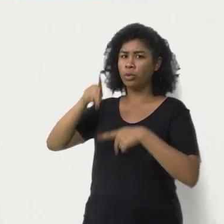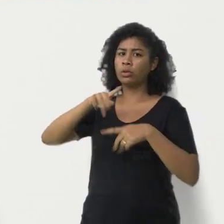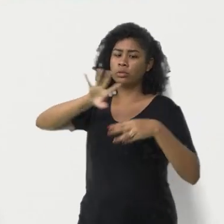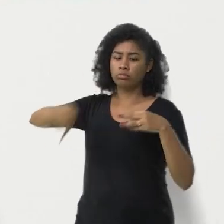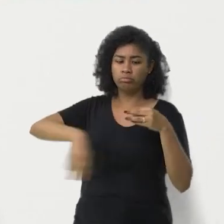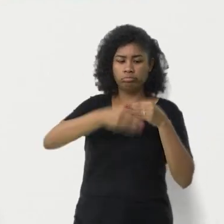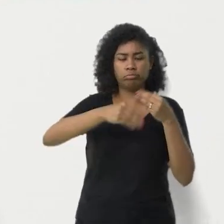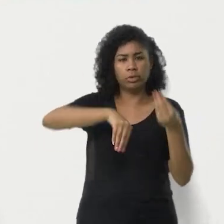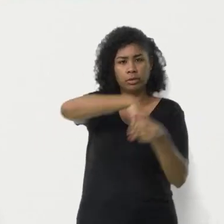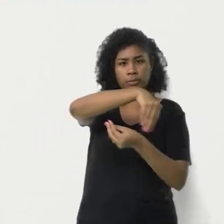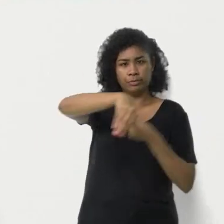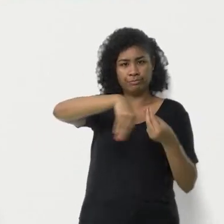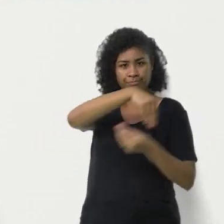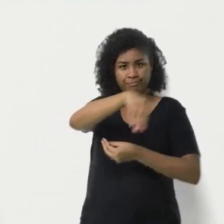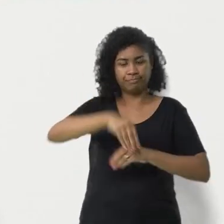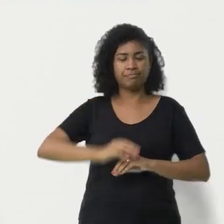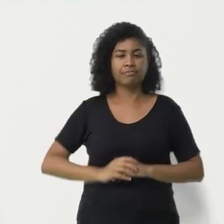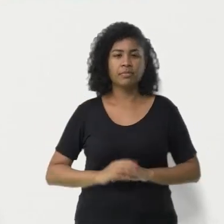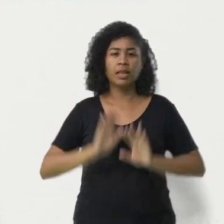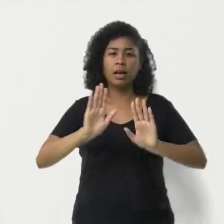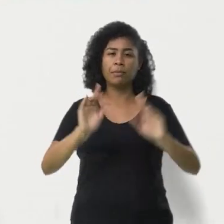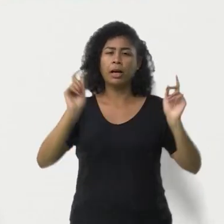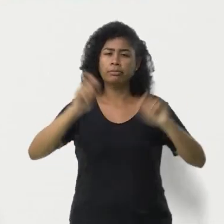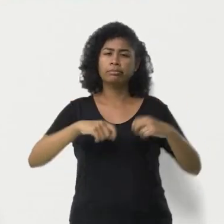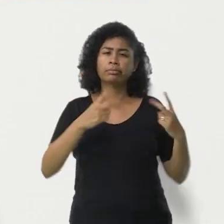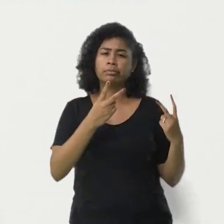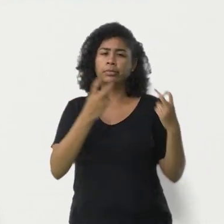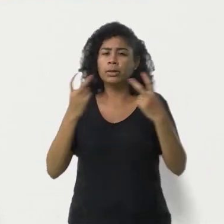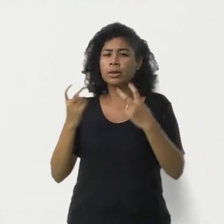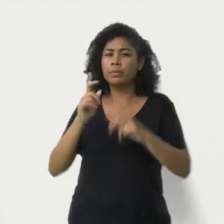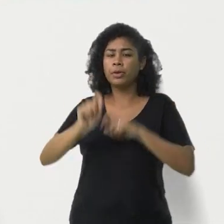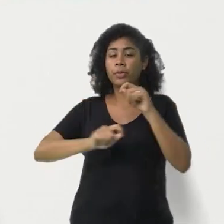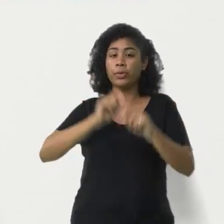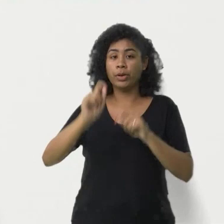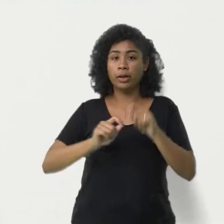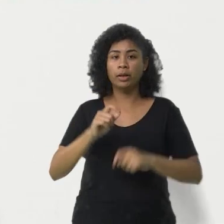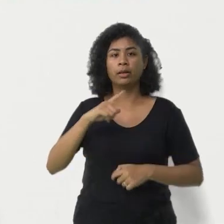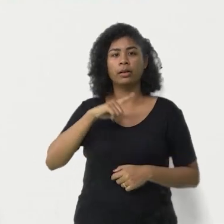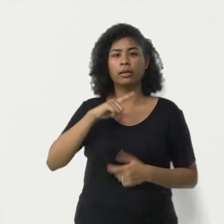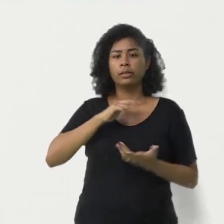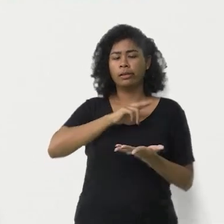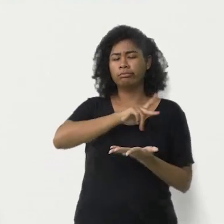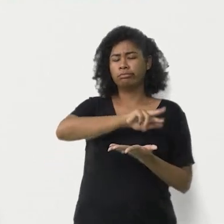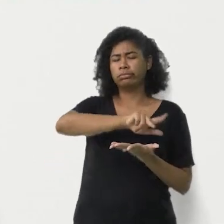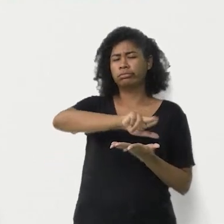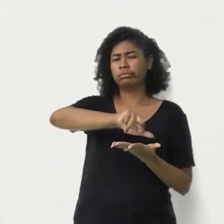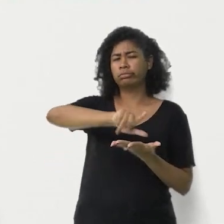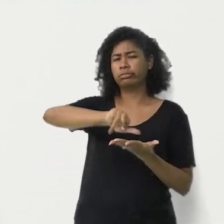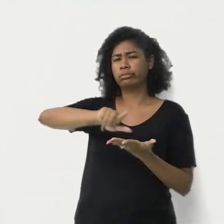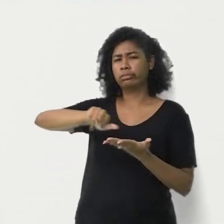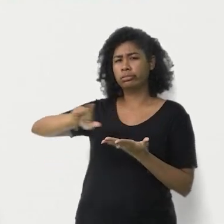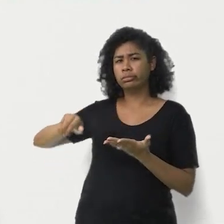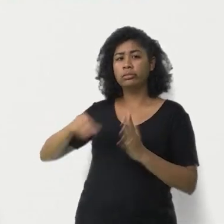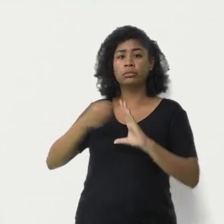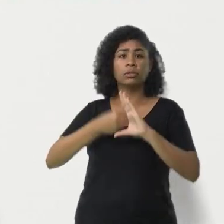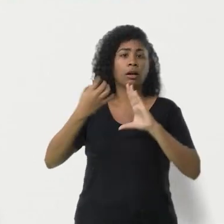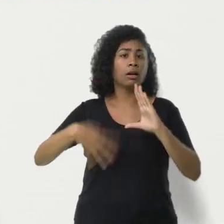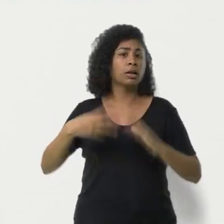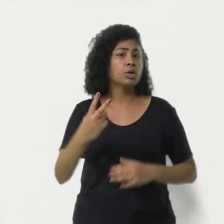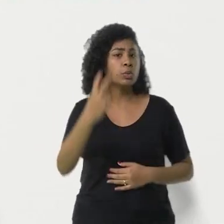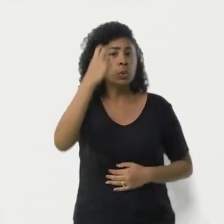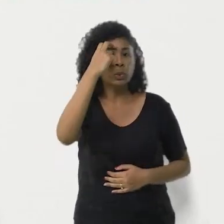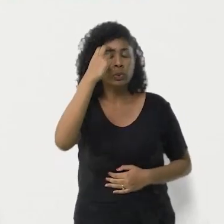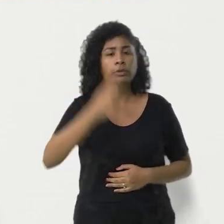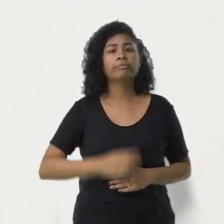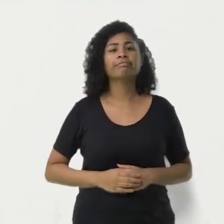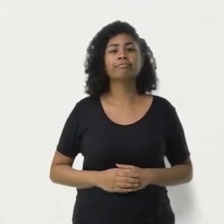população, tá? Agora, a gente verifica que vai ocorrer também uma grande diversidade em aspectos culturais,